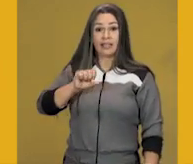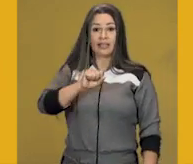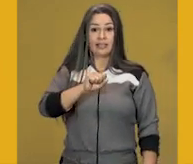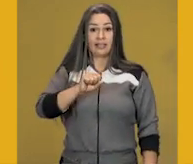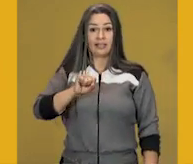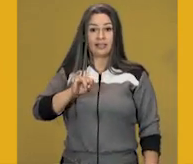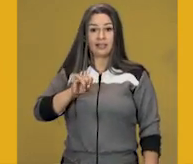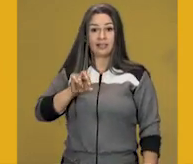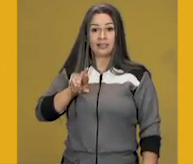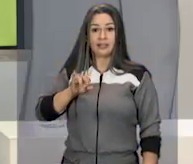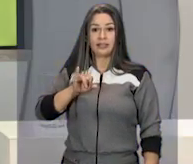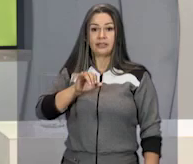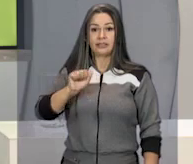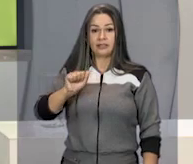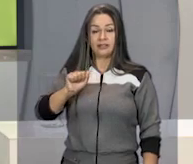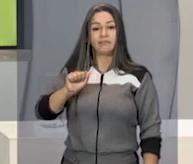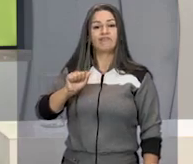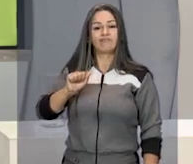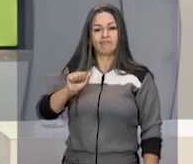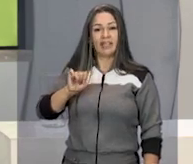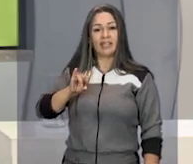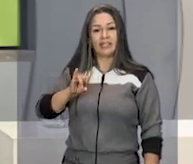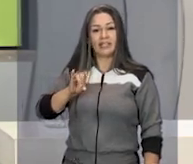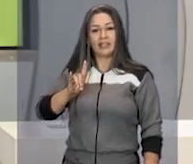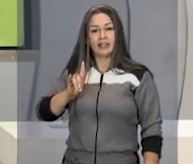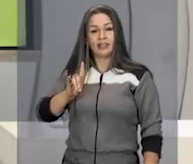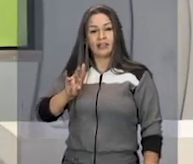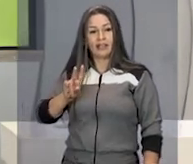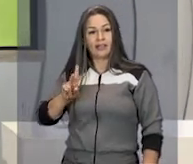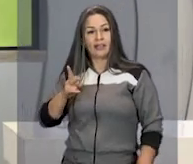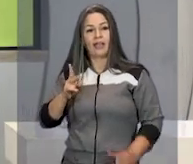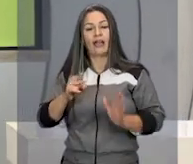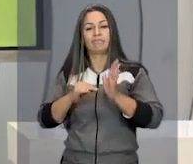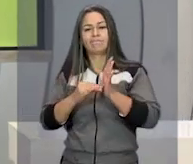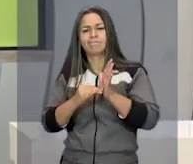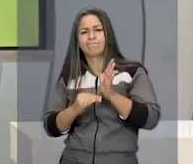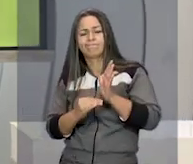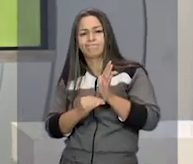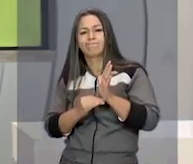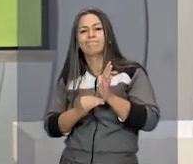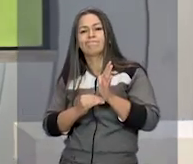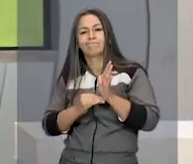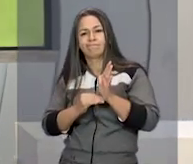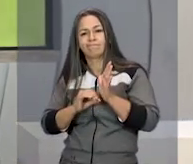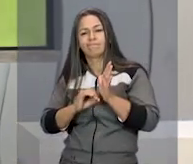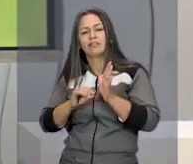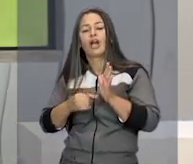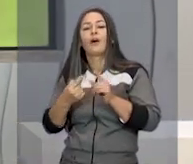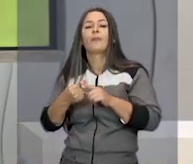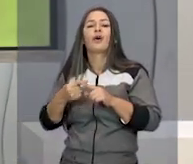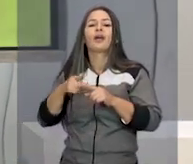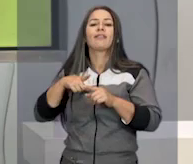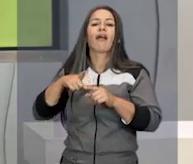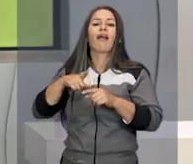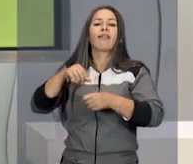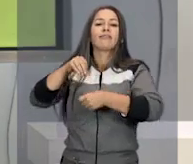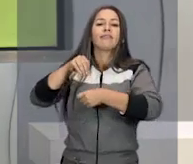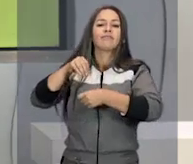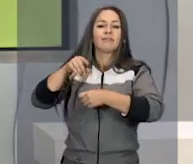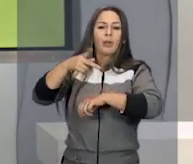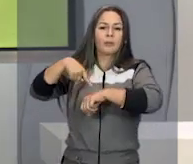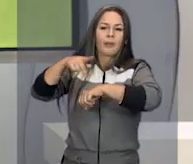0,567, está bem longe desse 1, né, que é o topo do IDH. Ela, por causa da guerra interna que eles estão tendo lá, a guerra